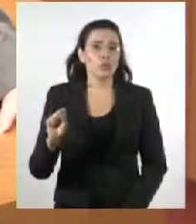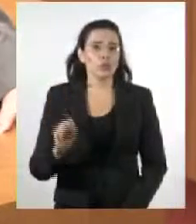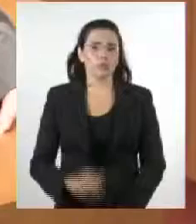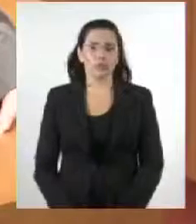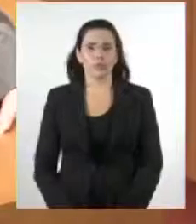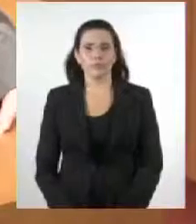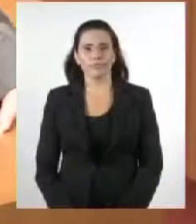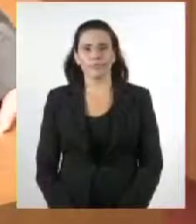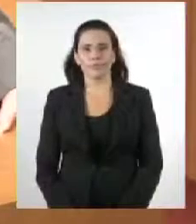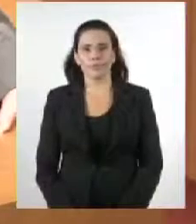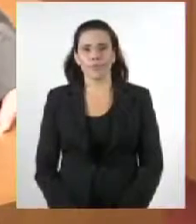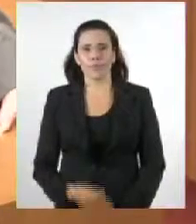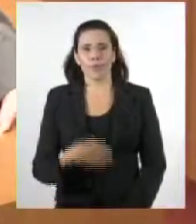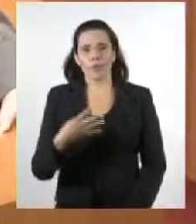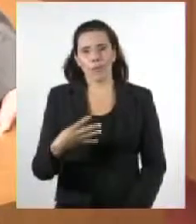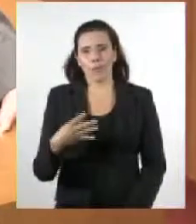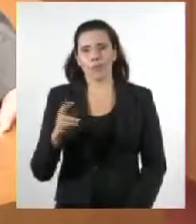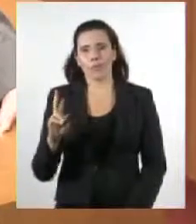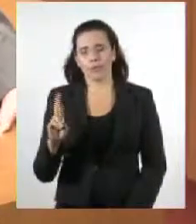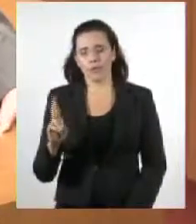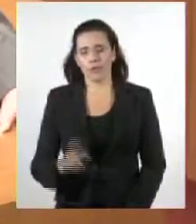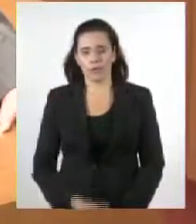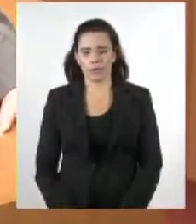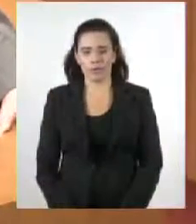Uma cultura bacteriana, R$